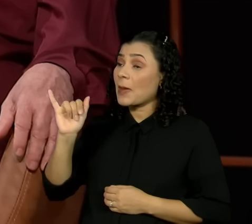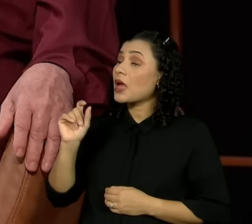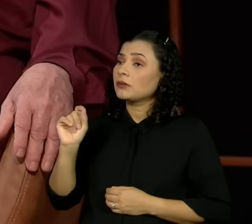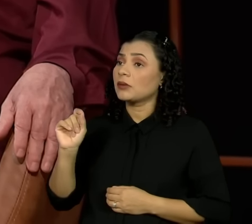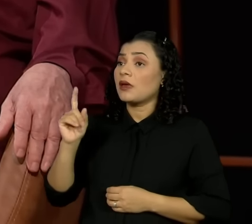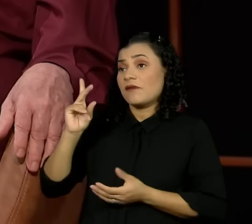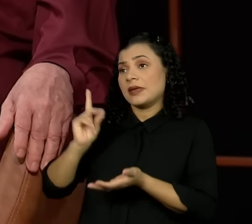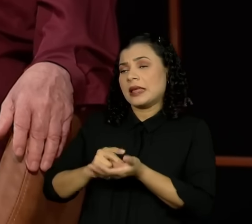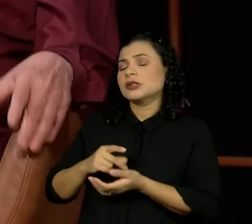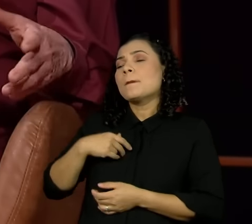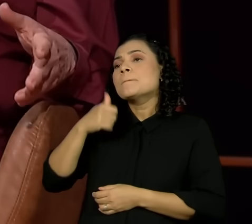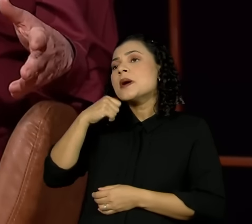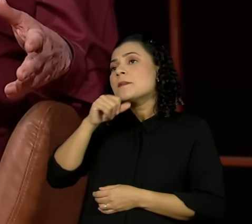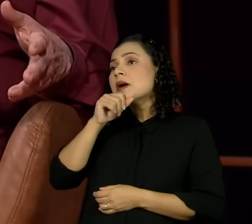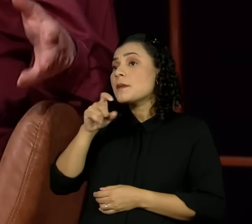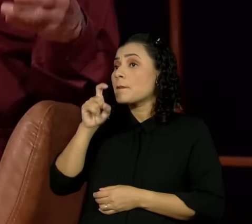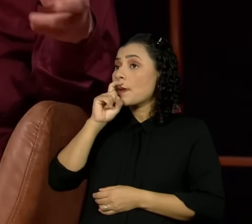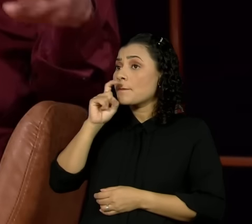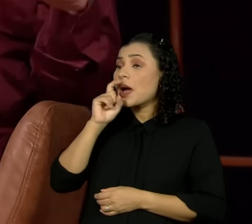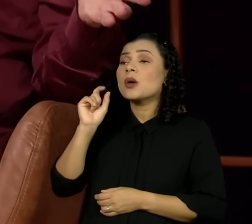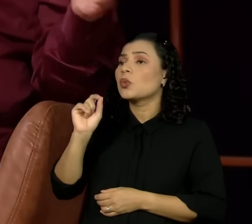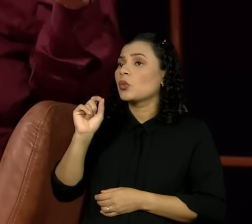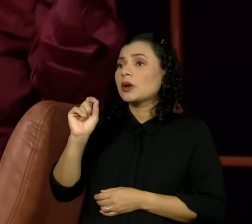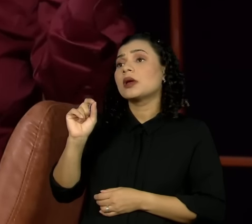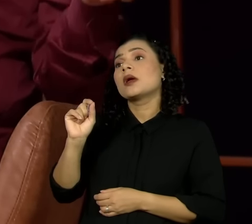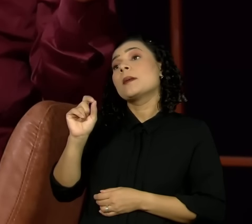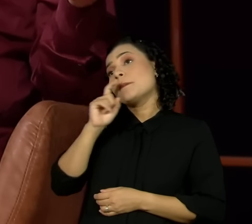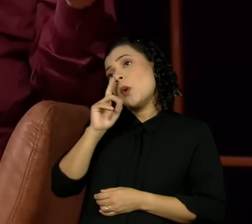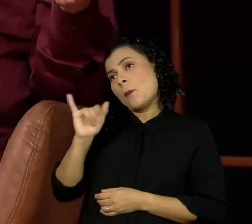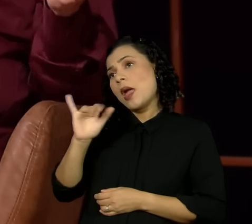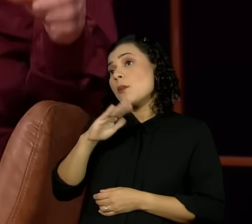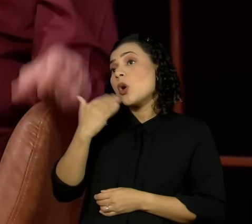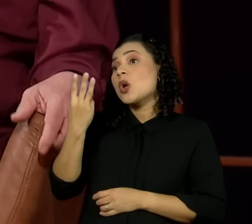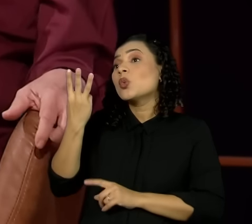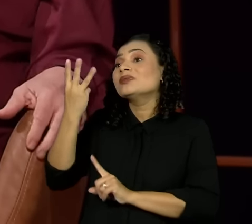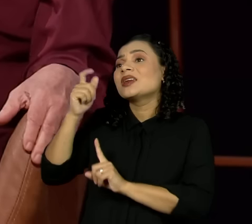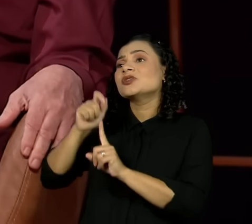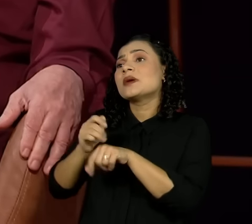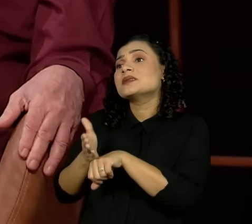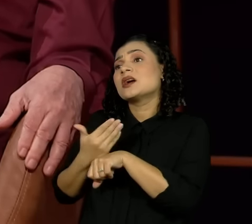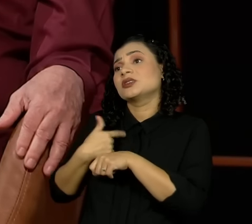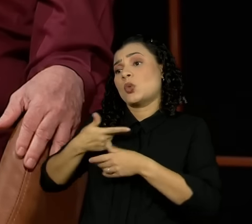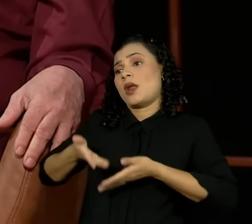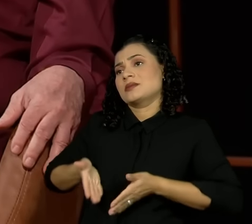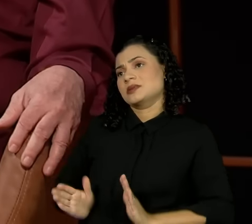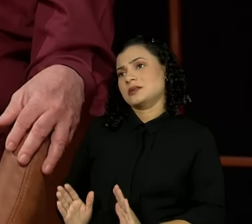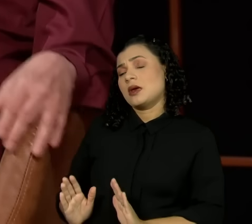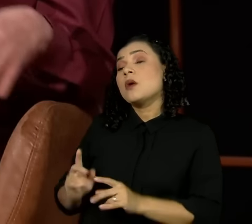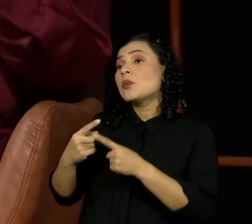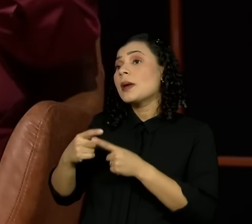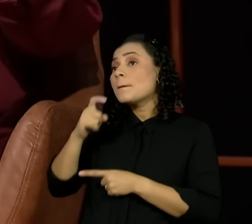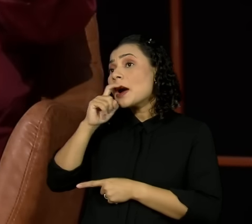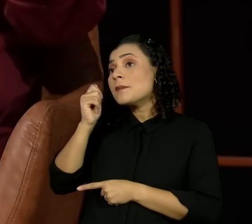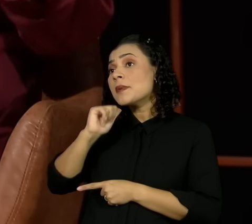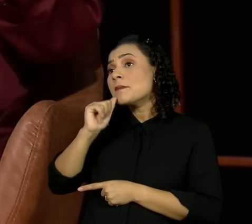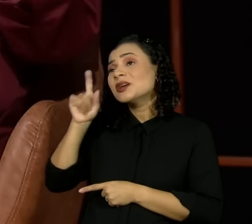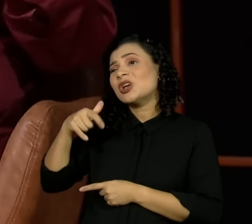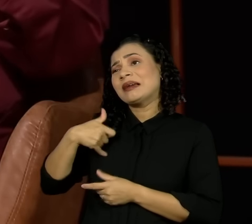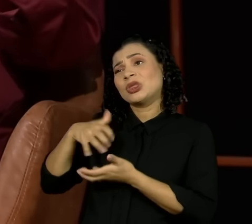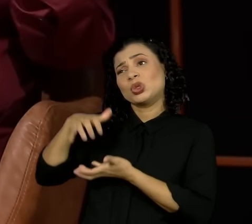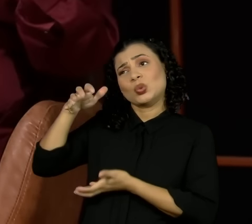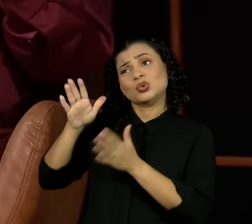temporão e era muito sozinho. Meu pai morrera 3 meses antes do meu nascimento. Eu fui, quando eu